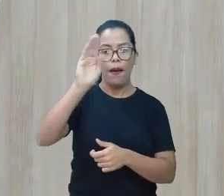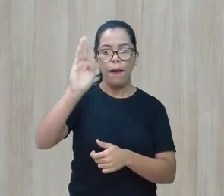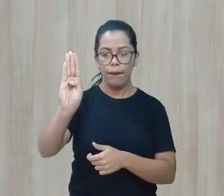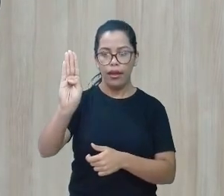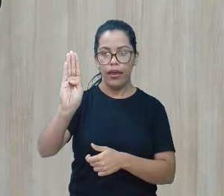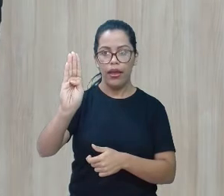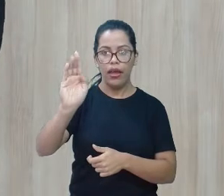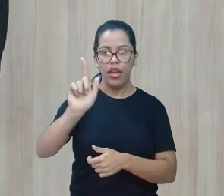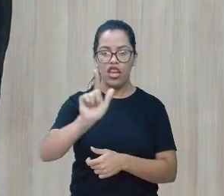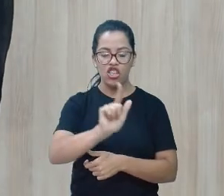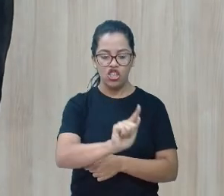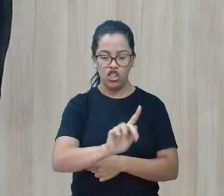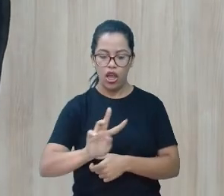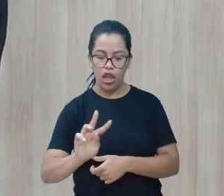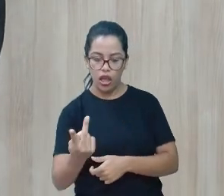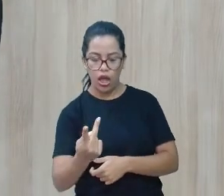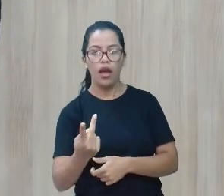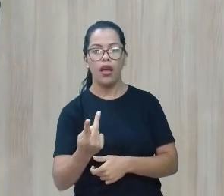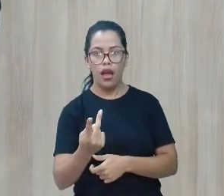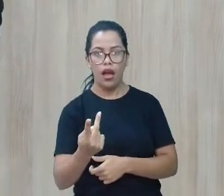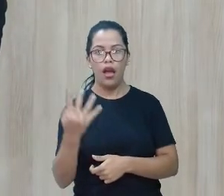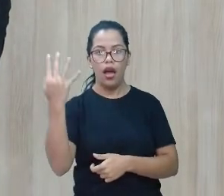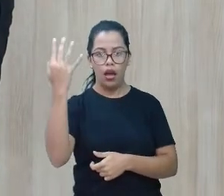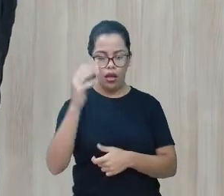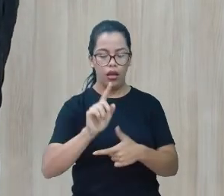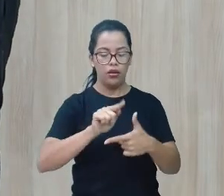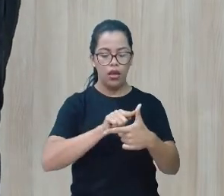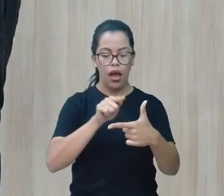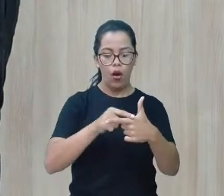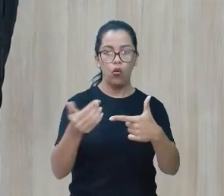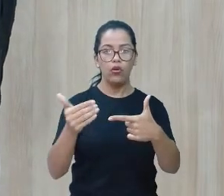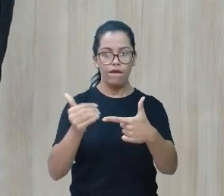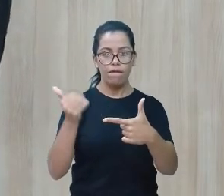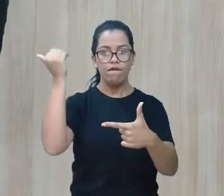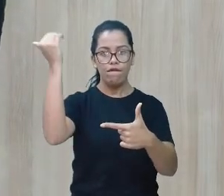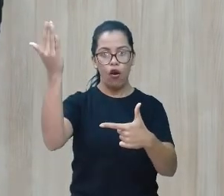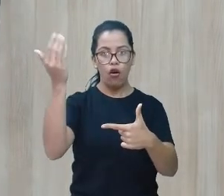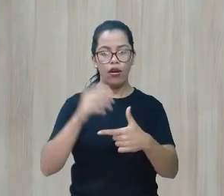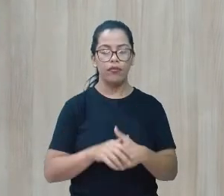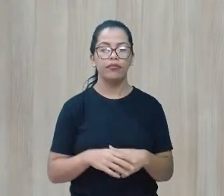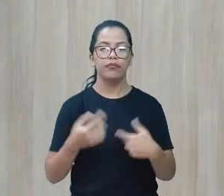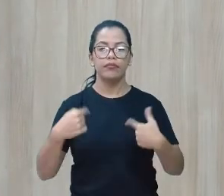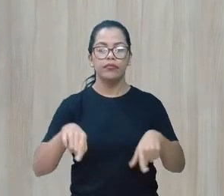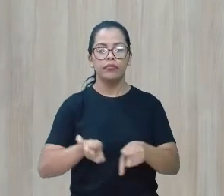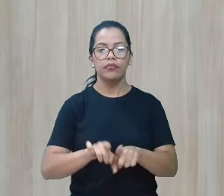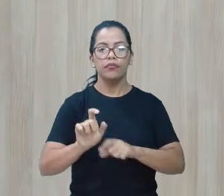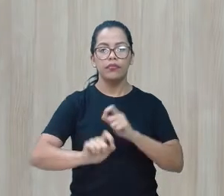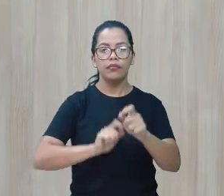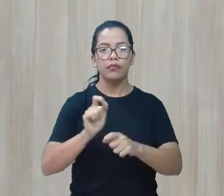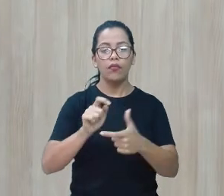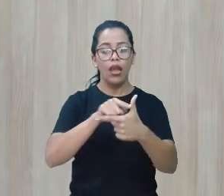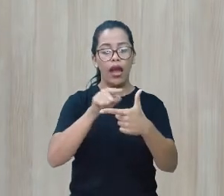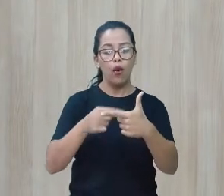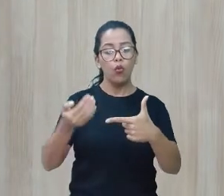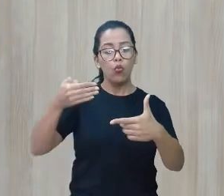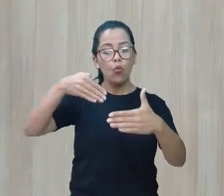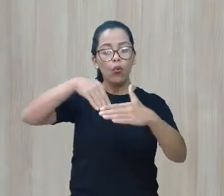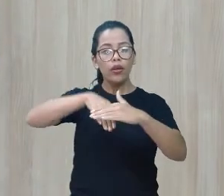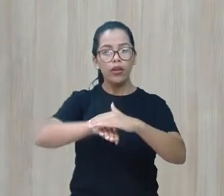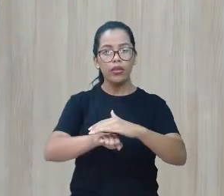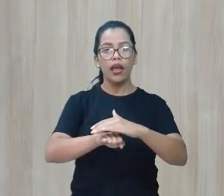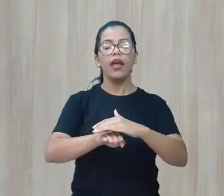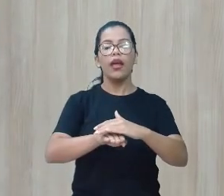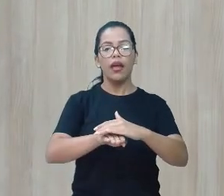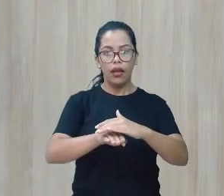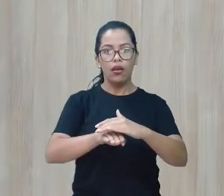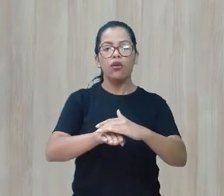B, G e H, são ângulos externos. E a gente viu também que os ângulos internos são os ângulos que estão dentro